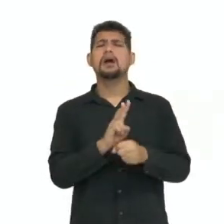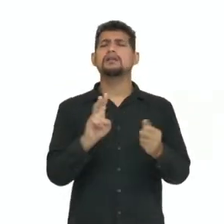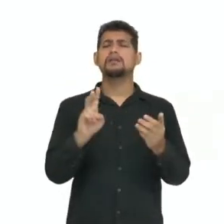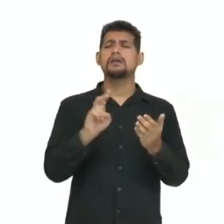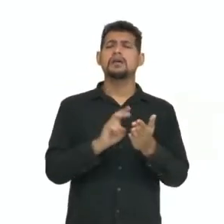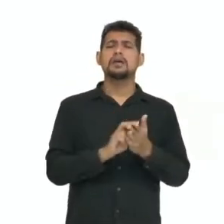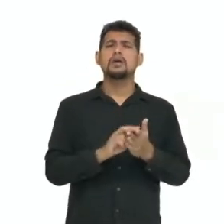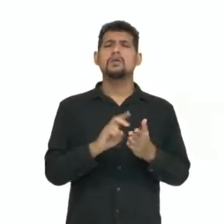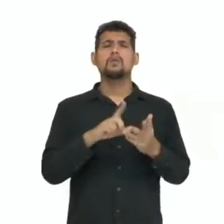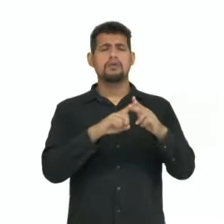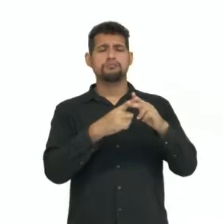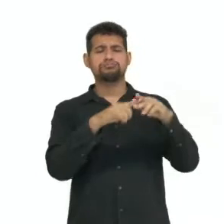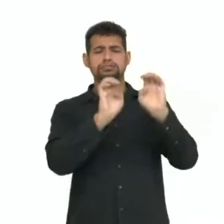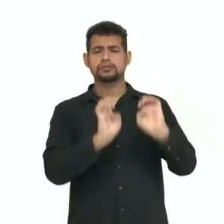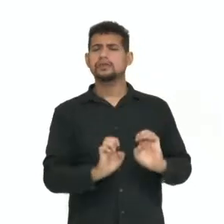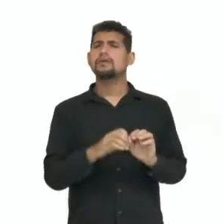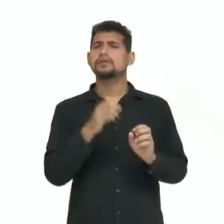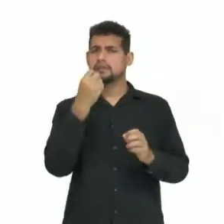irá tratar?